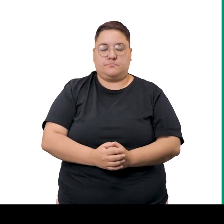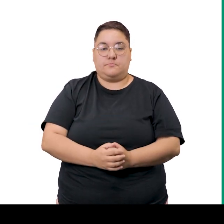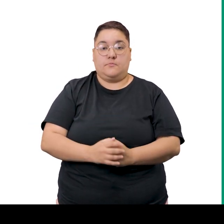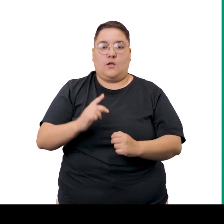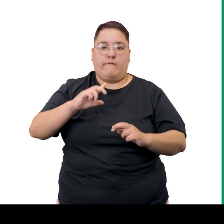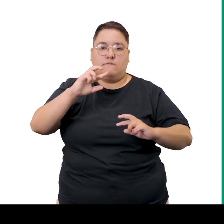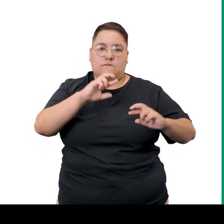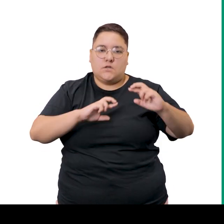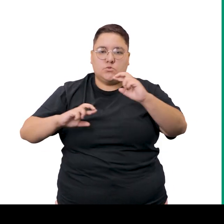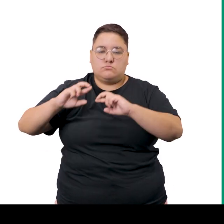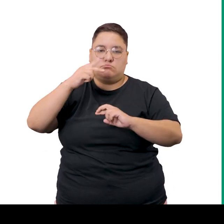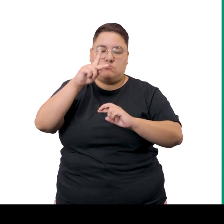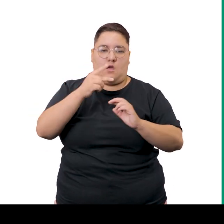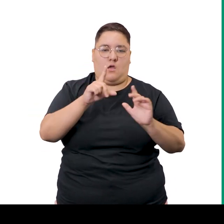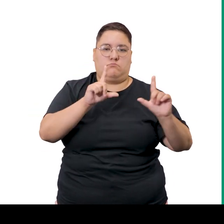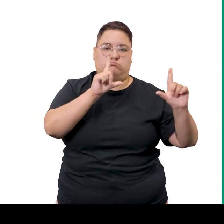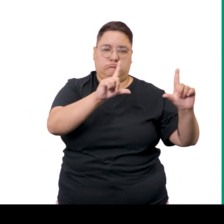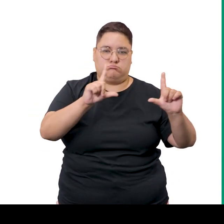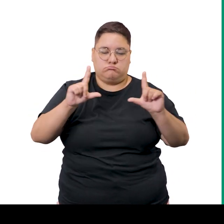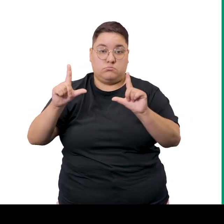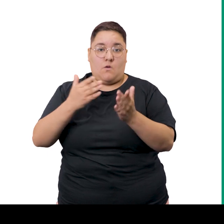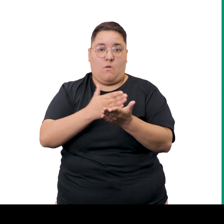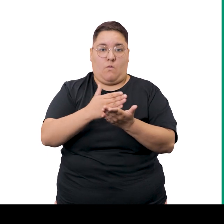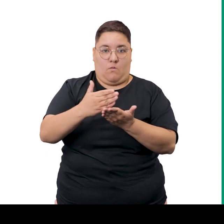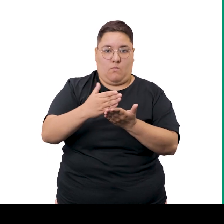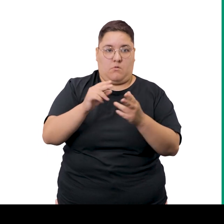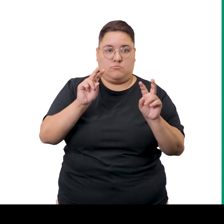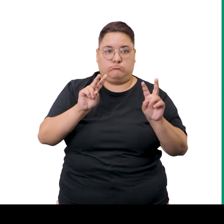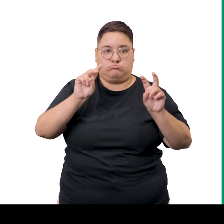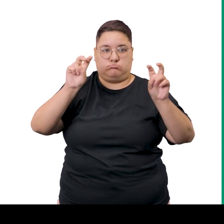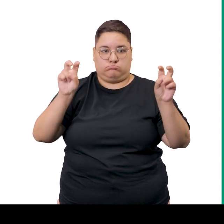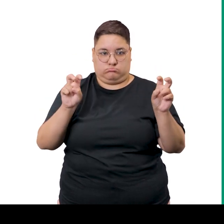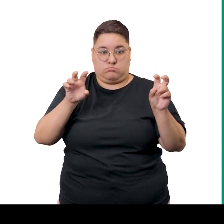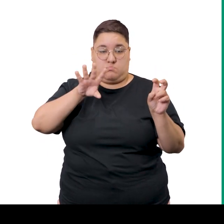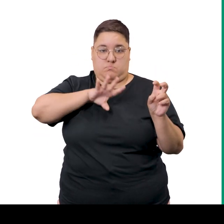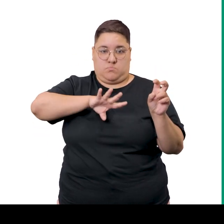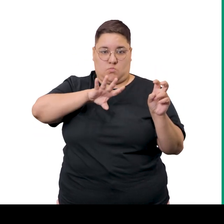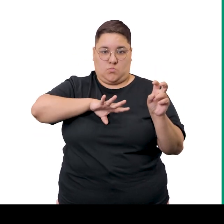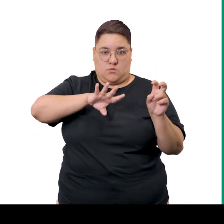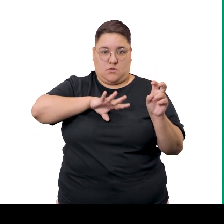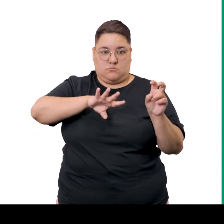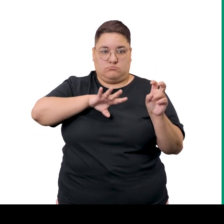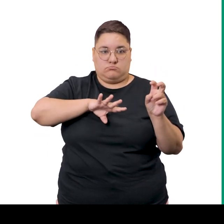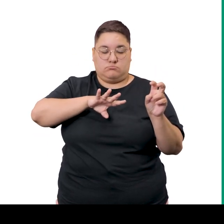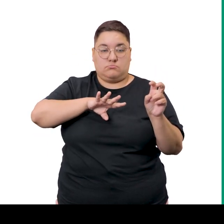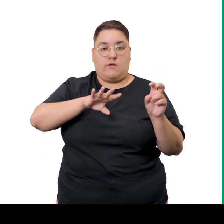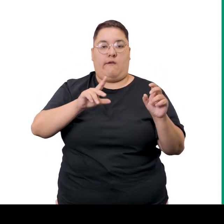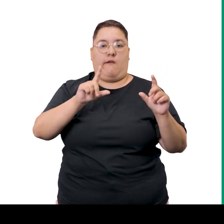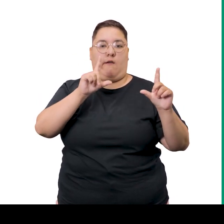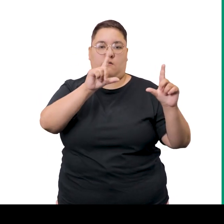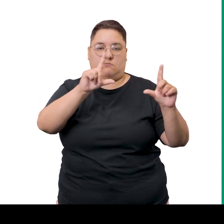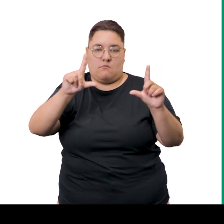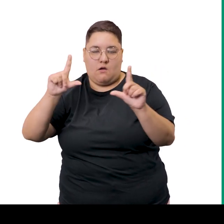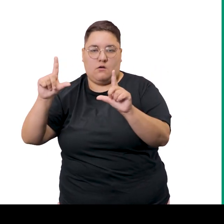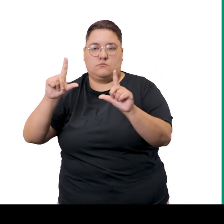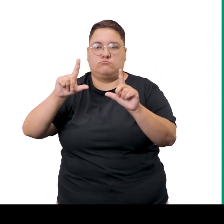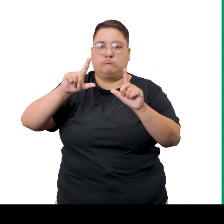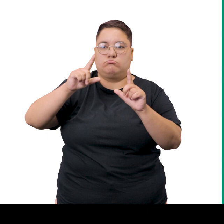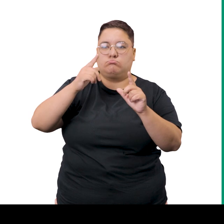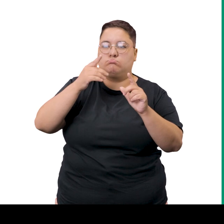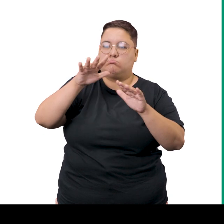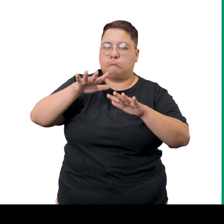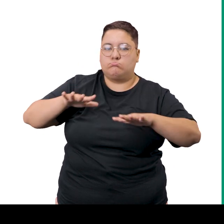obra, Catherine Opie inicia a série Portraits and Landscapes, em português, Retratos e Paisagens,